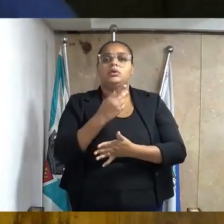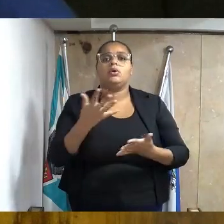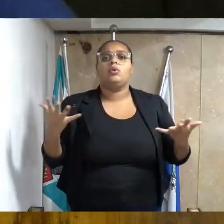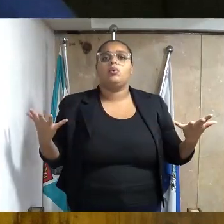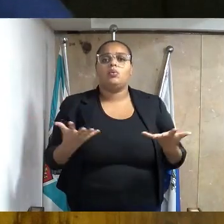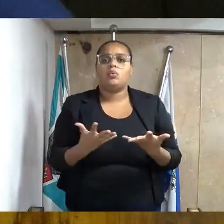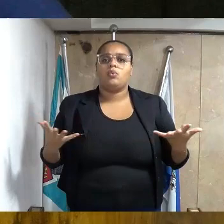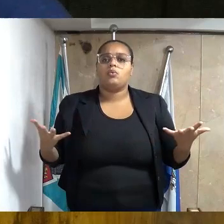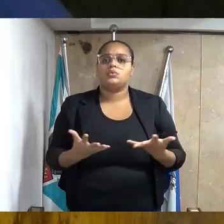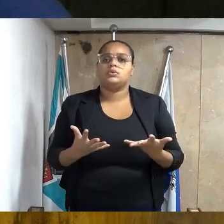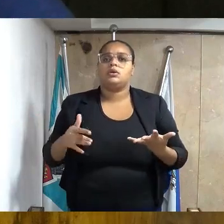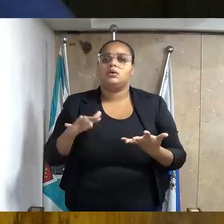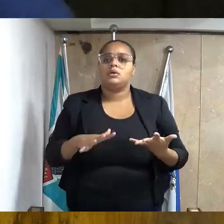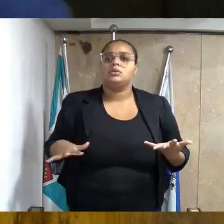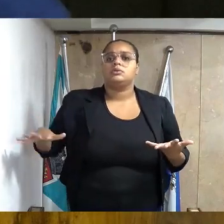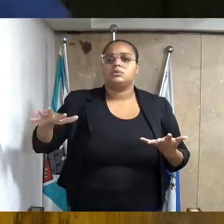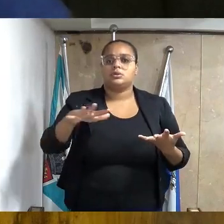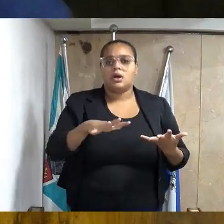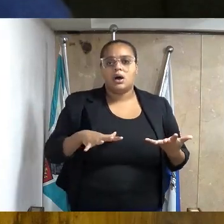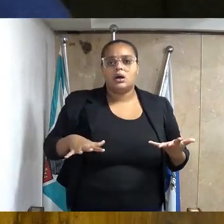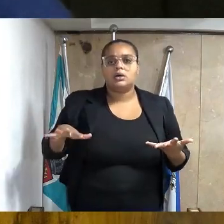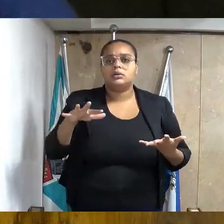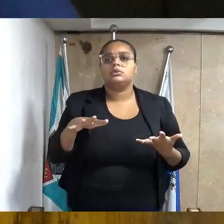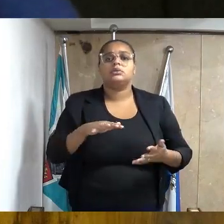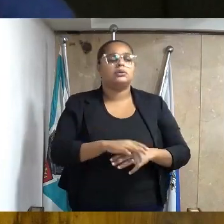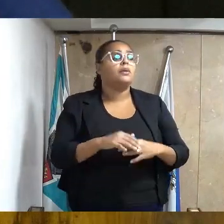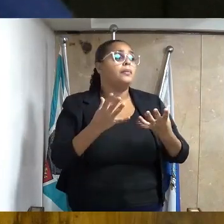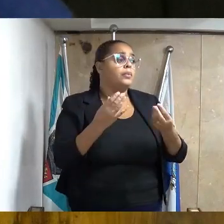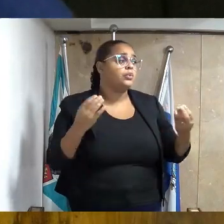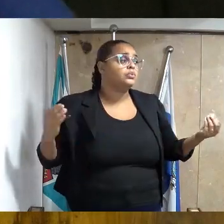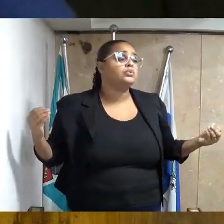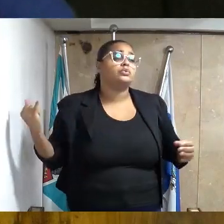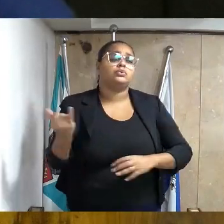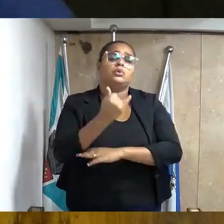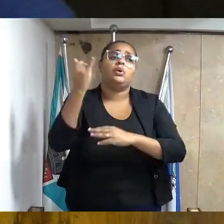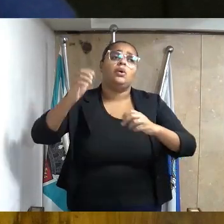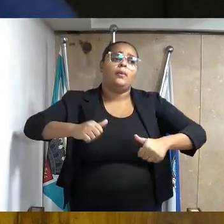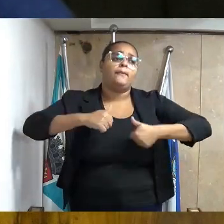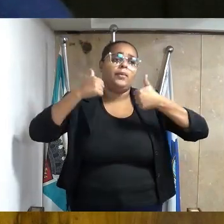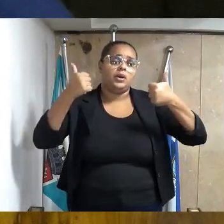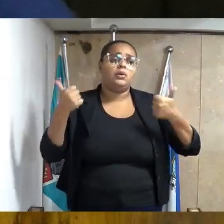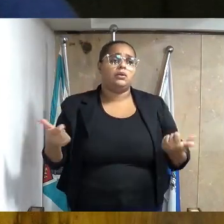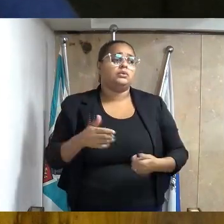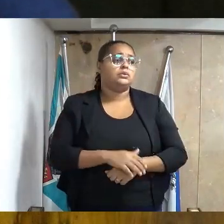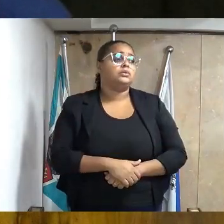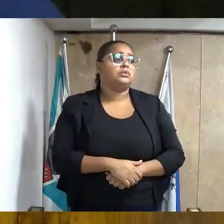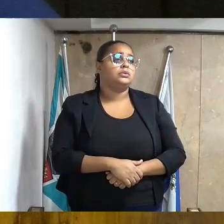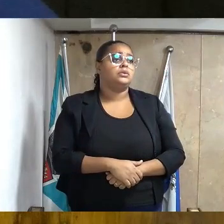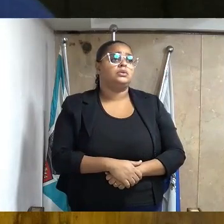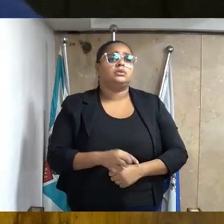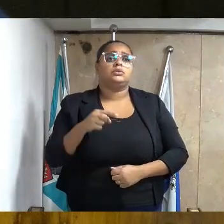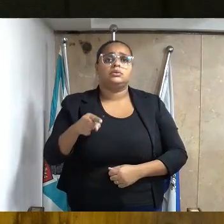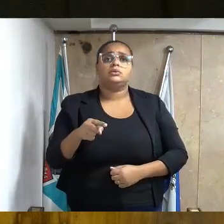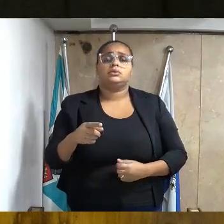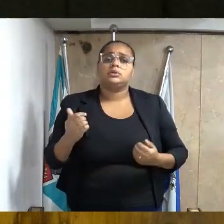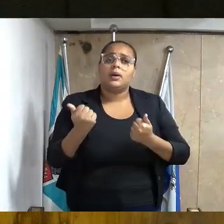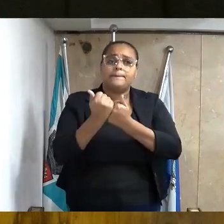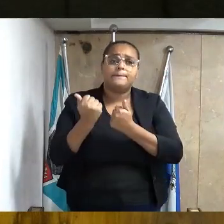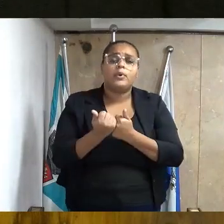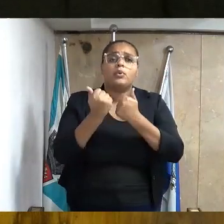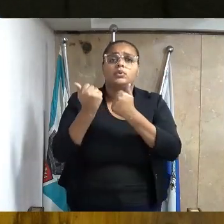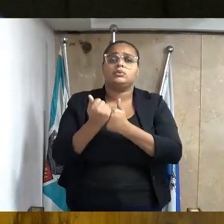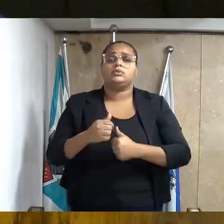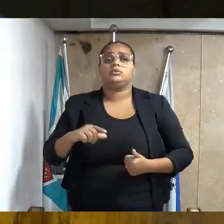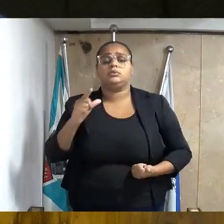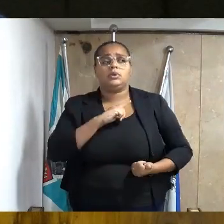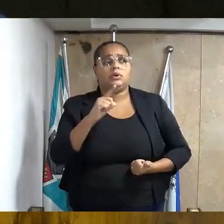a nossa região é uma região muito melhor por causa dessa parceria que nós